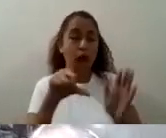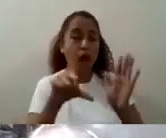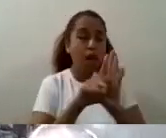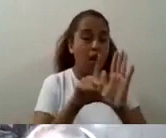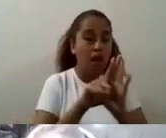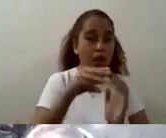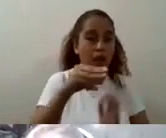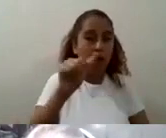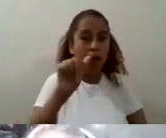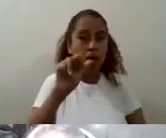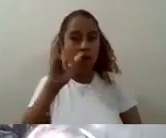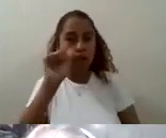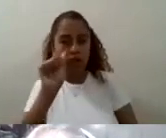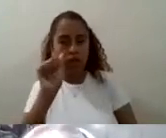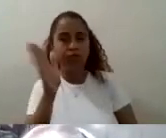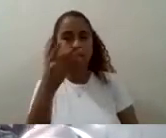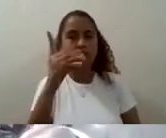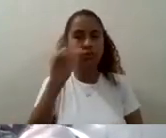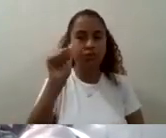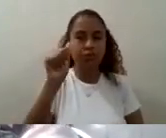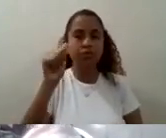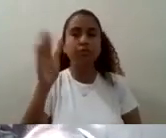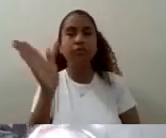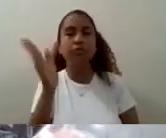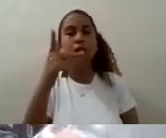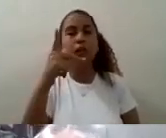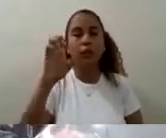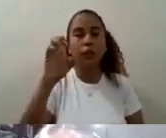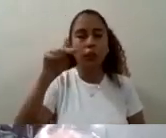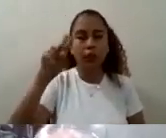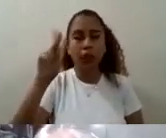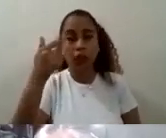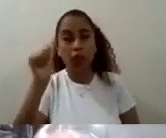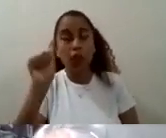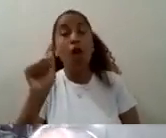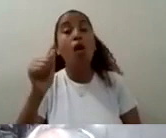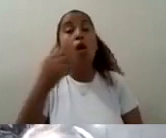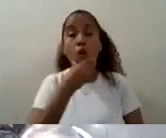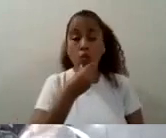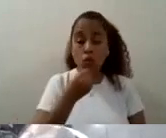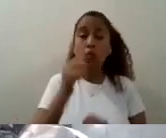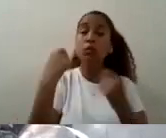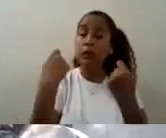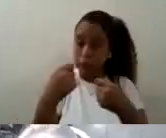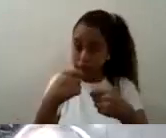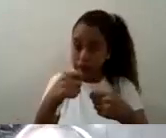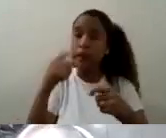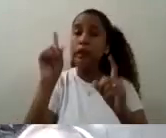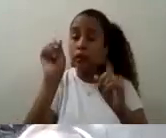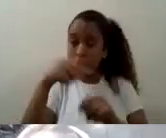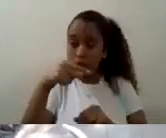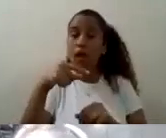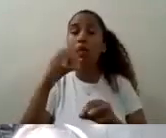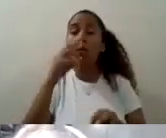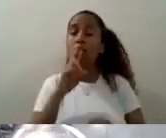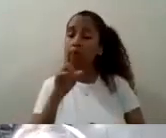os homens agressores possam ser tratados para eles reconhecerem que a masculinidade não